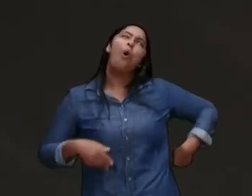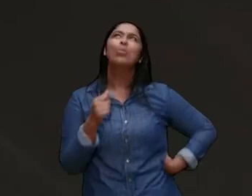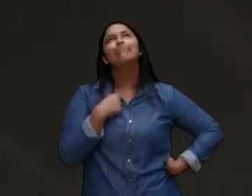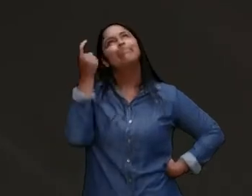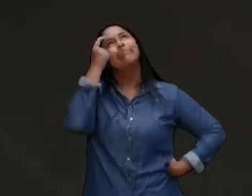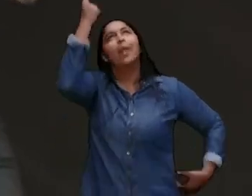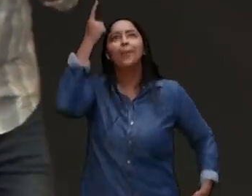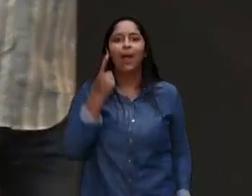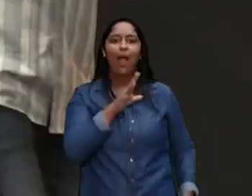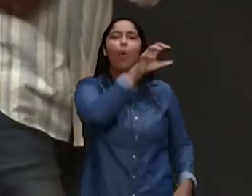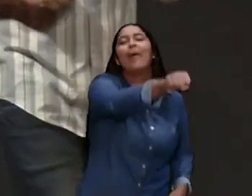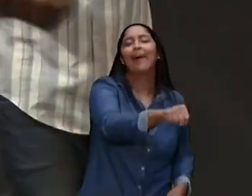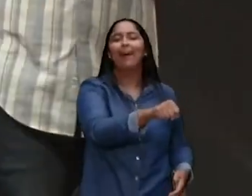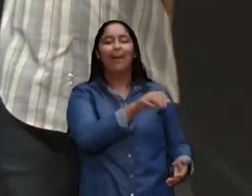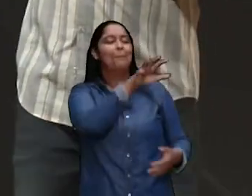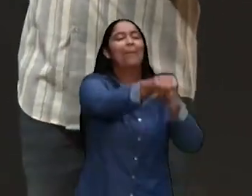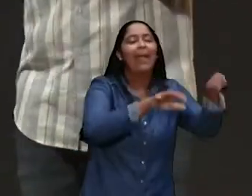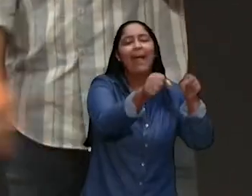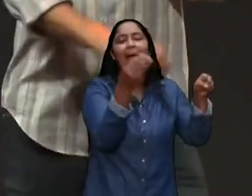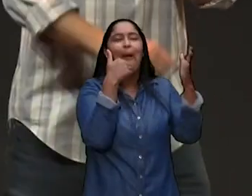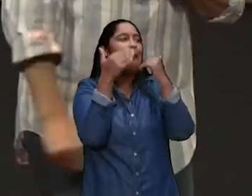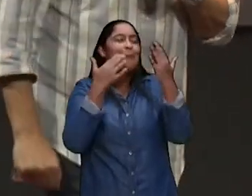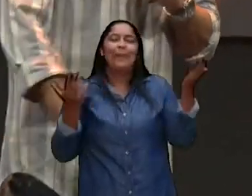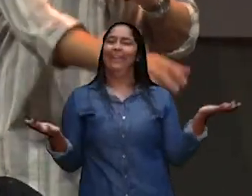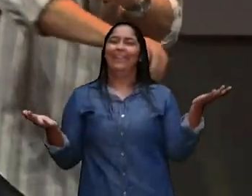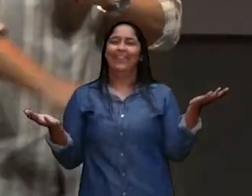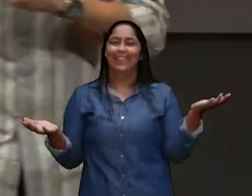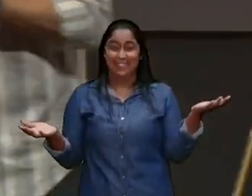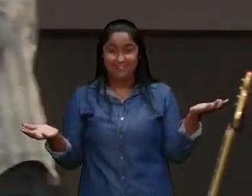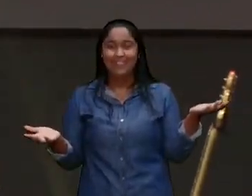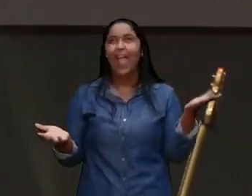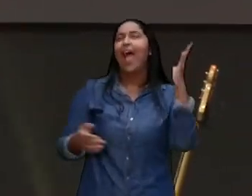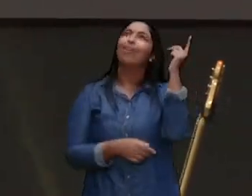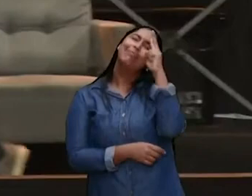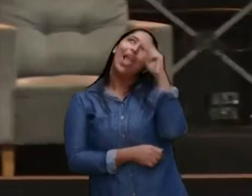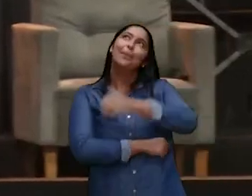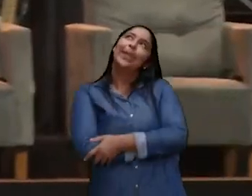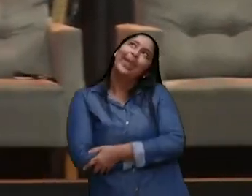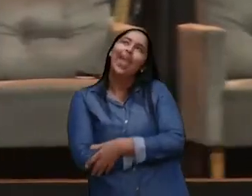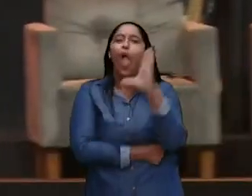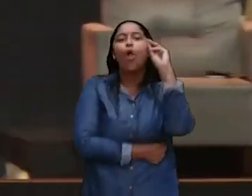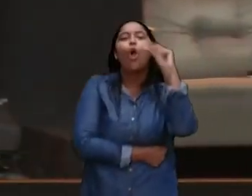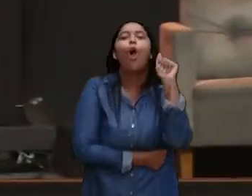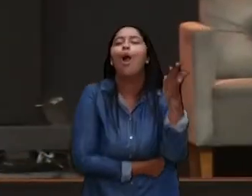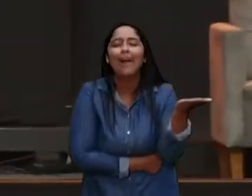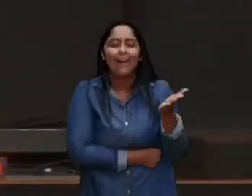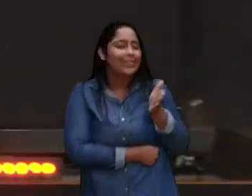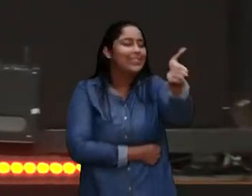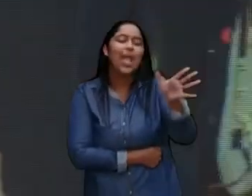acabou coca-cola deixa eu pegar uma Coca Cola e pastor tá pregando balão na cozinha pegar uma coca-cola aí vem não